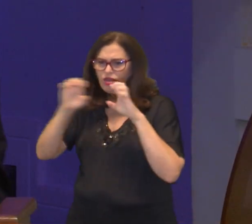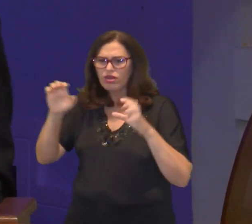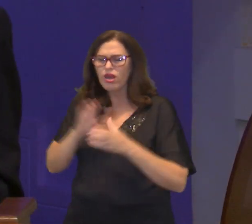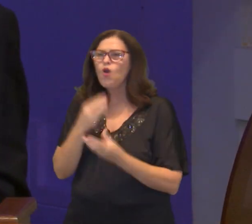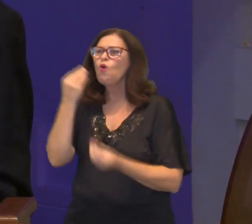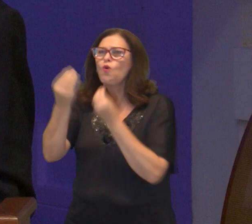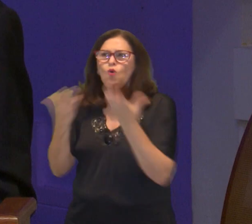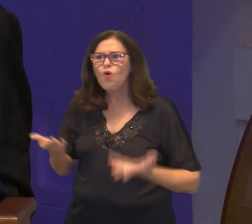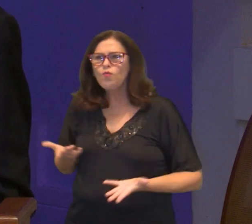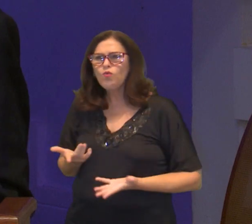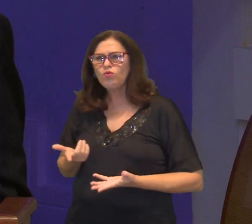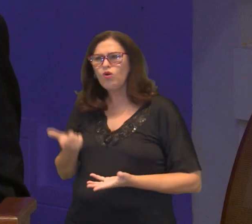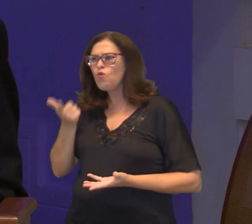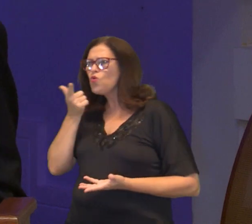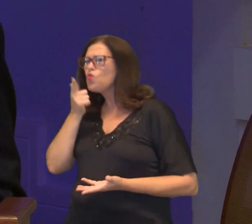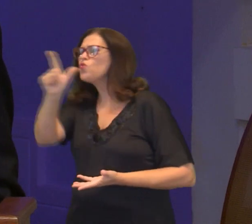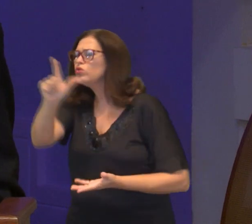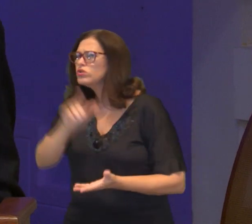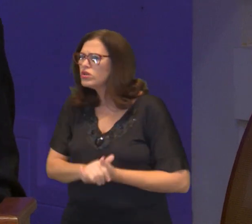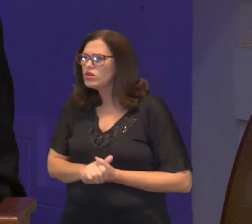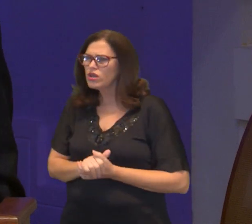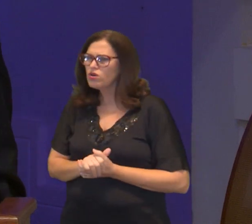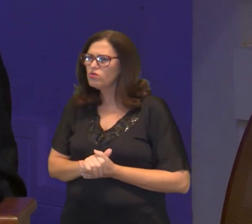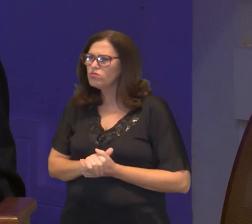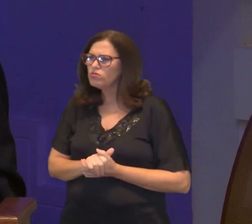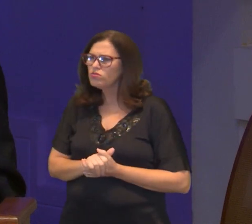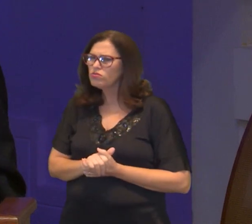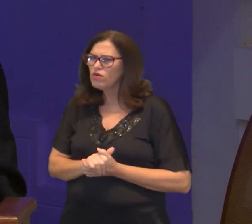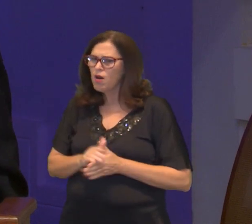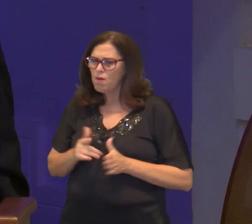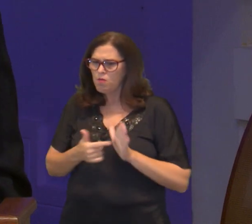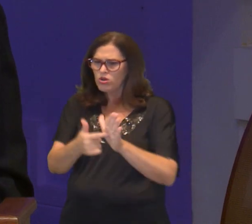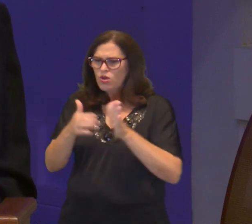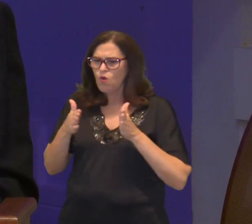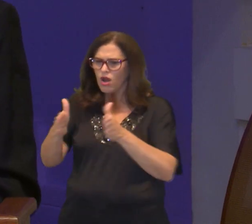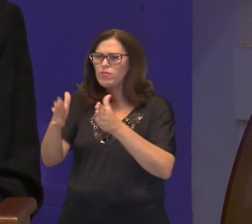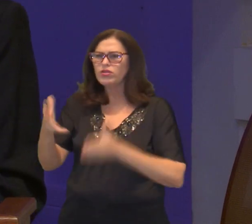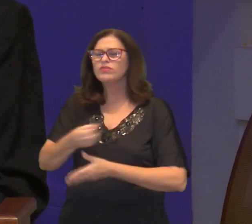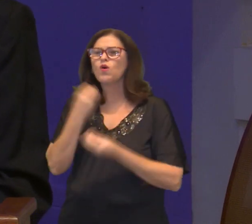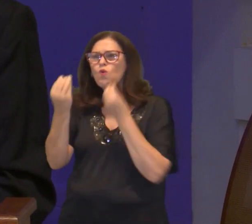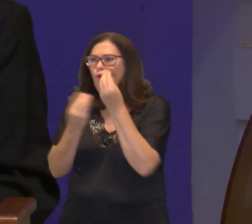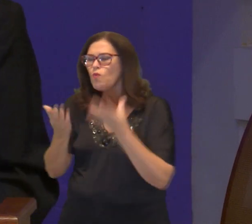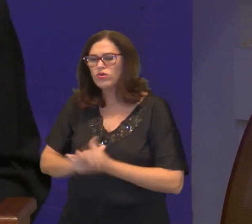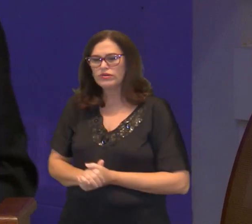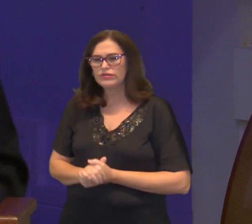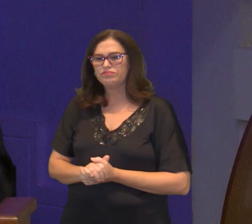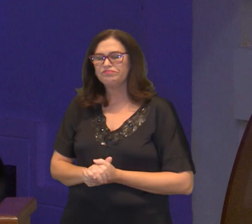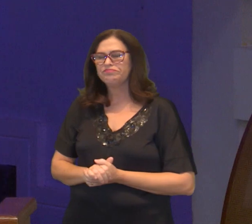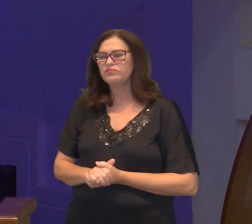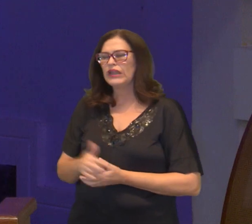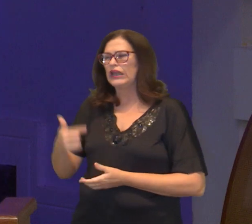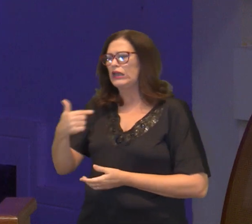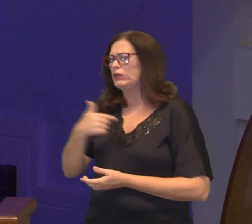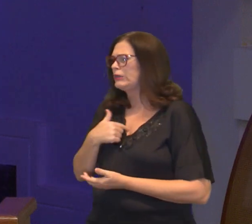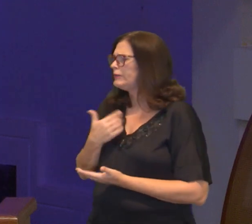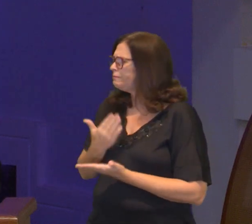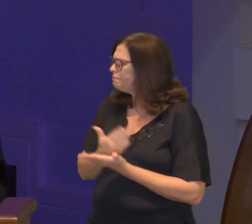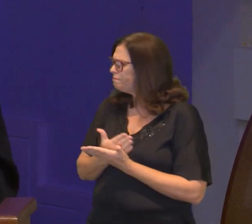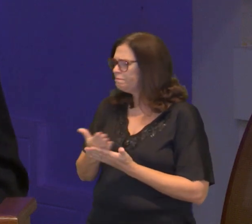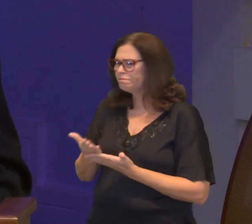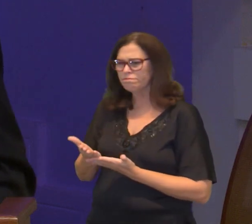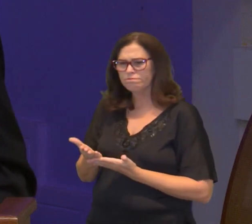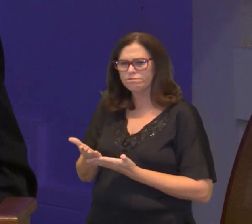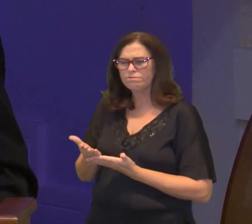Como que ele não pôde indicar para eles o caminho da salvação? E ele começou